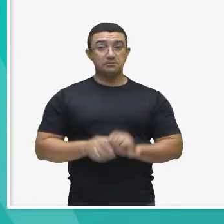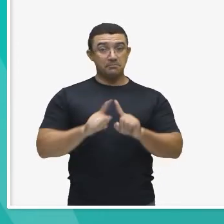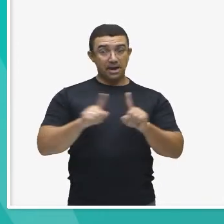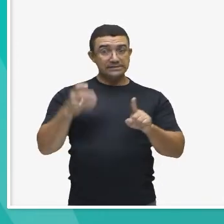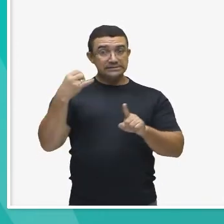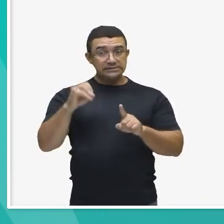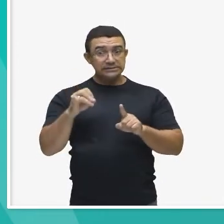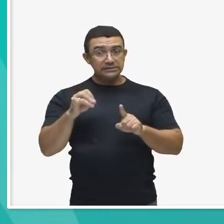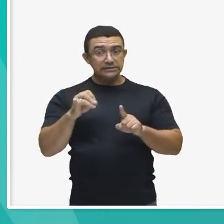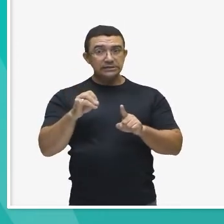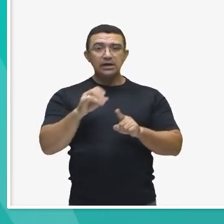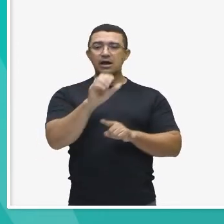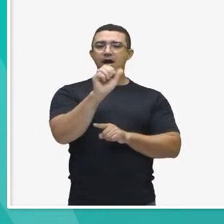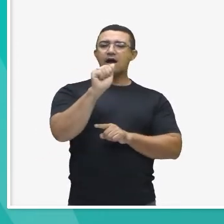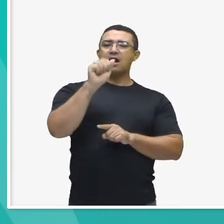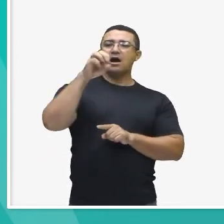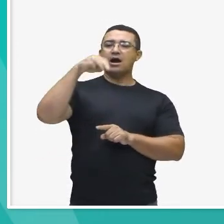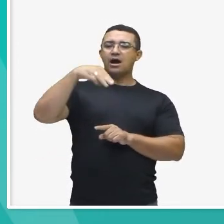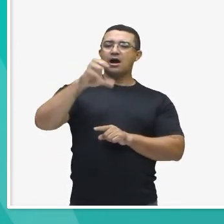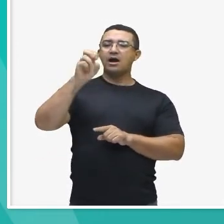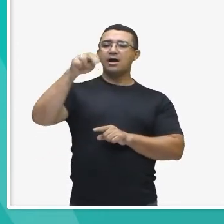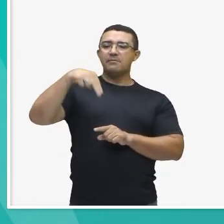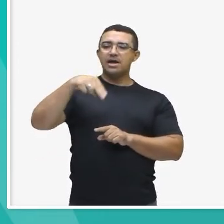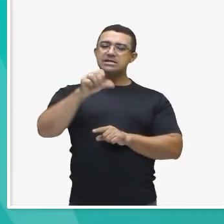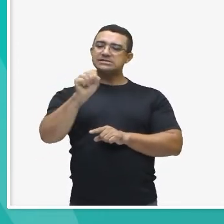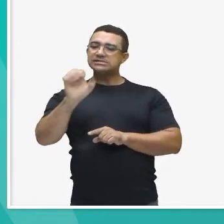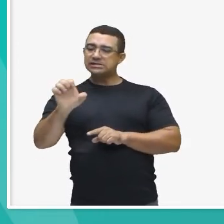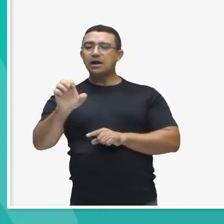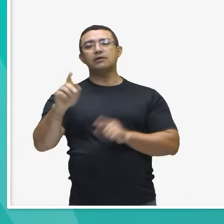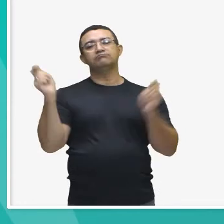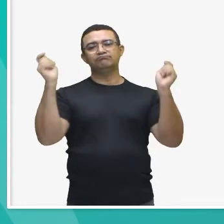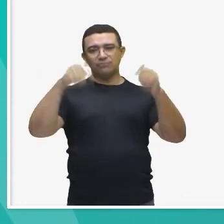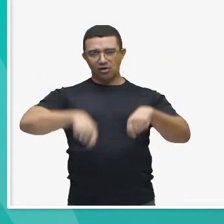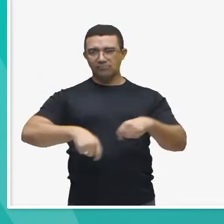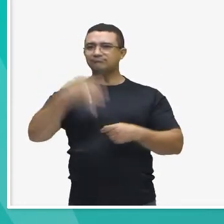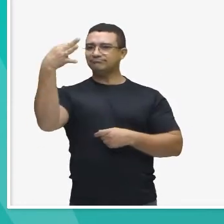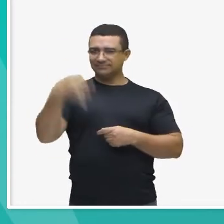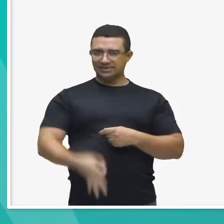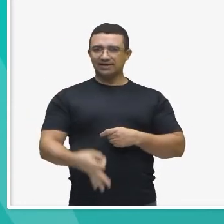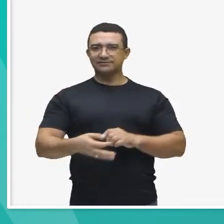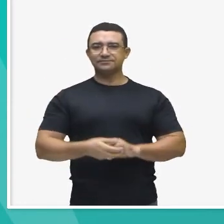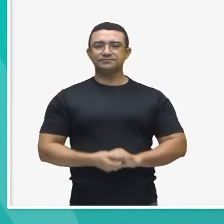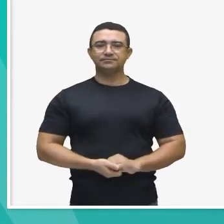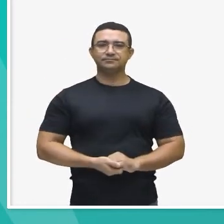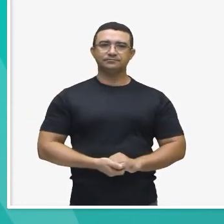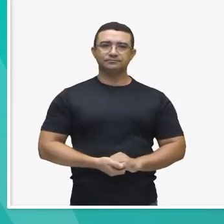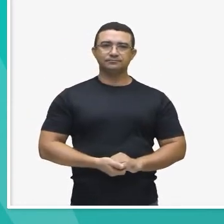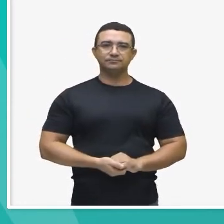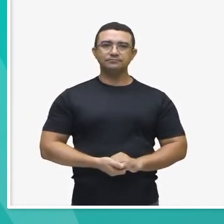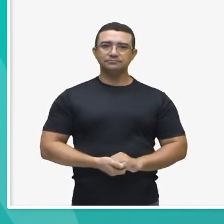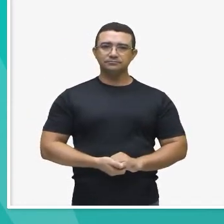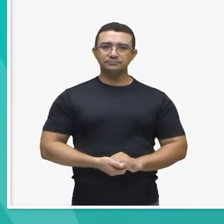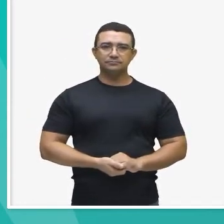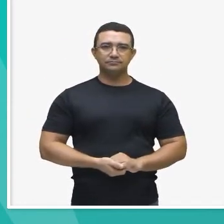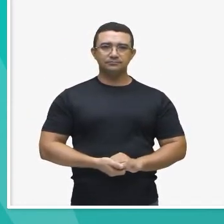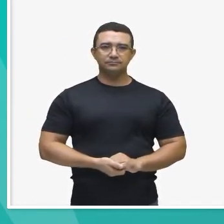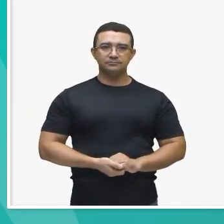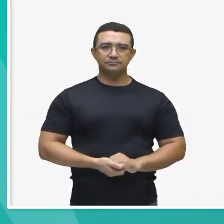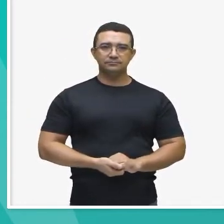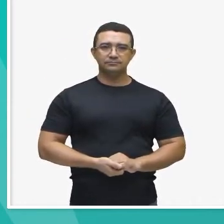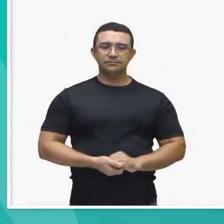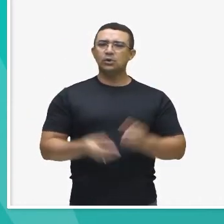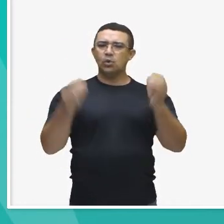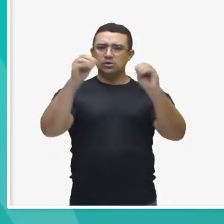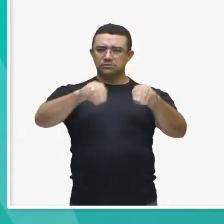disser amem-se, aí sim, tá certo? Muito bem. Então, vamos passar adiante. Olha,